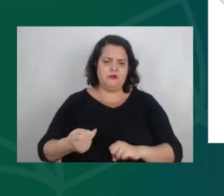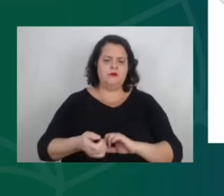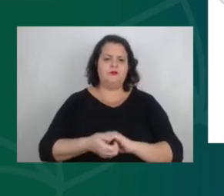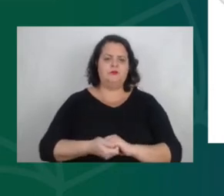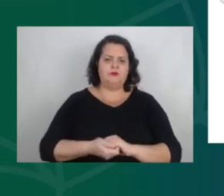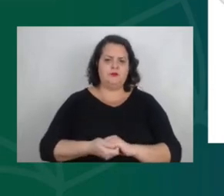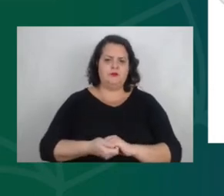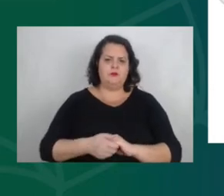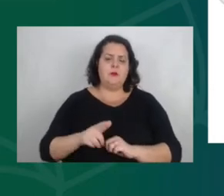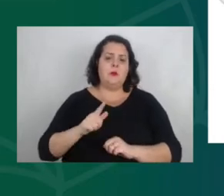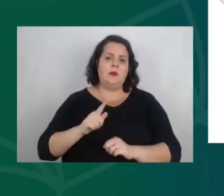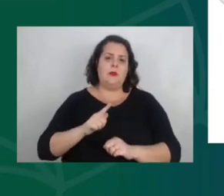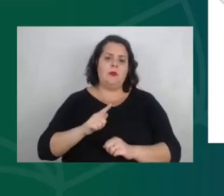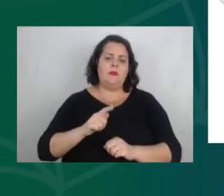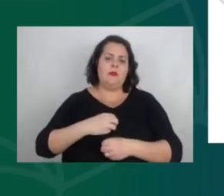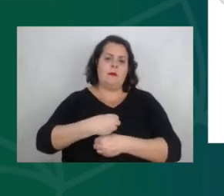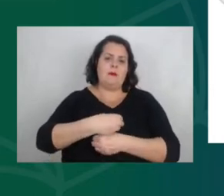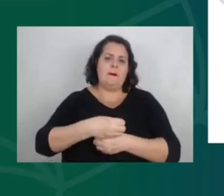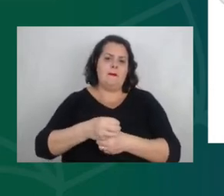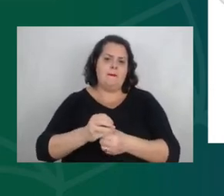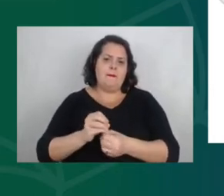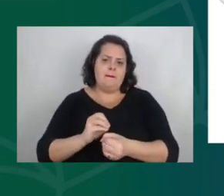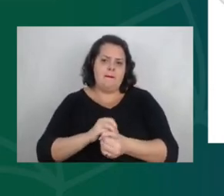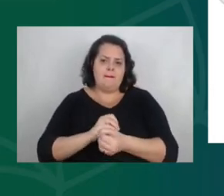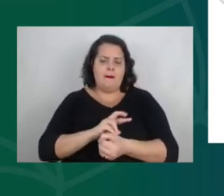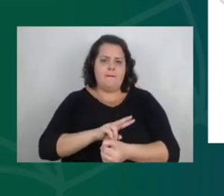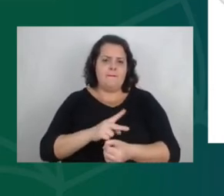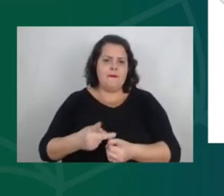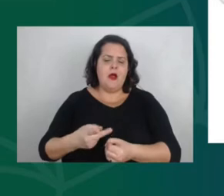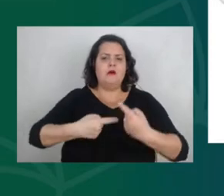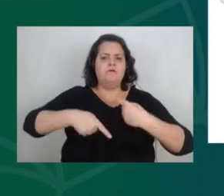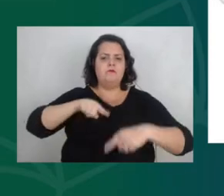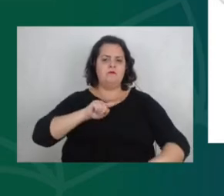célula ou do organismo, pode